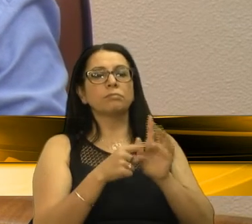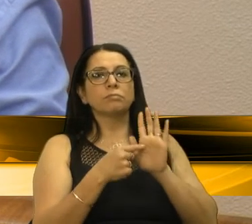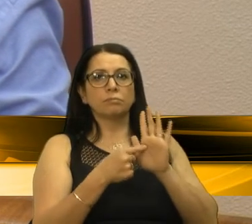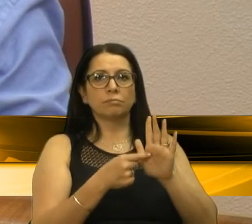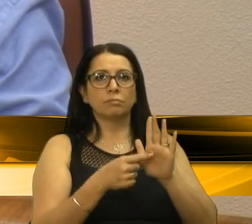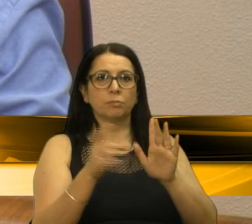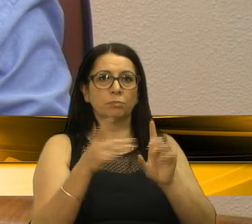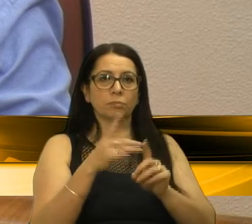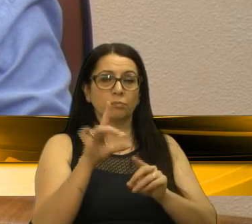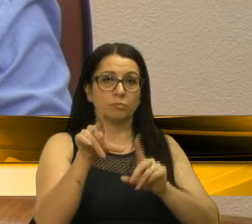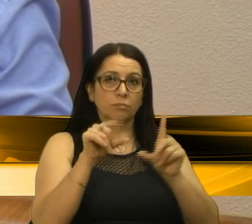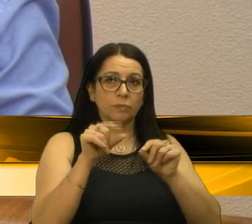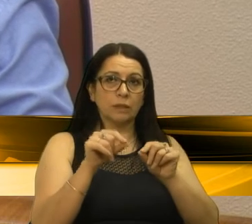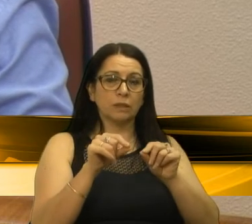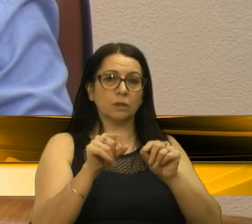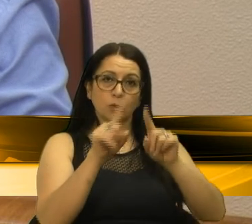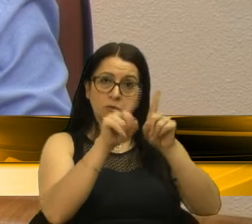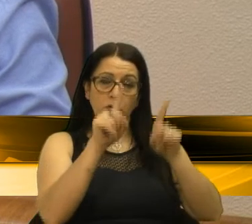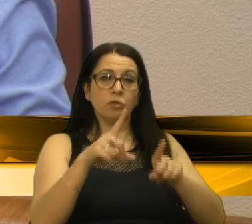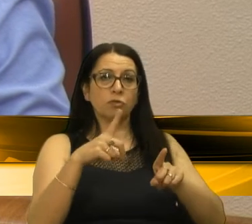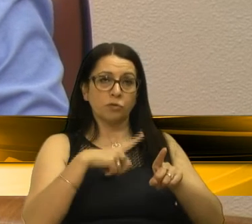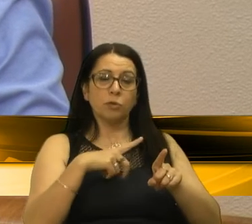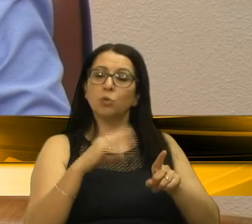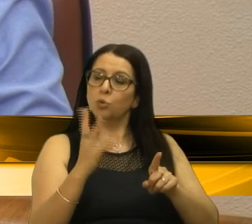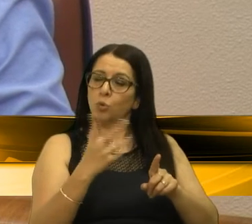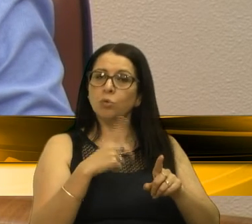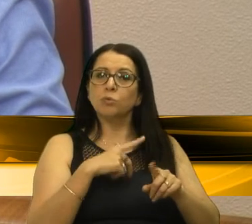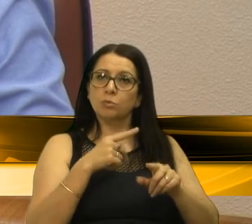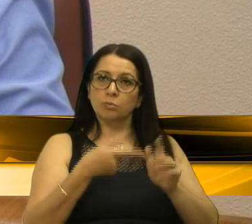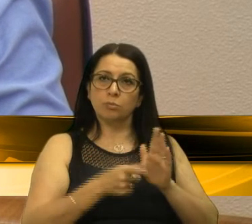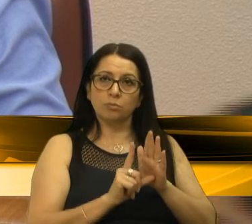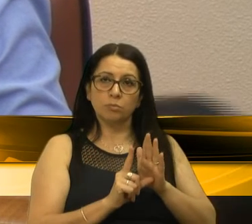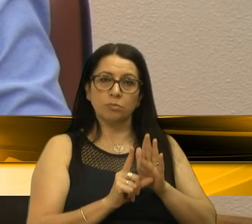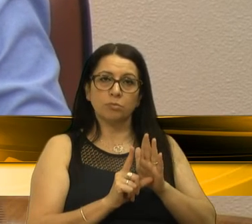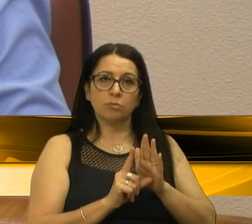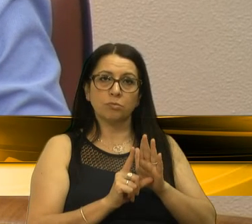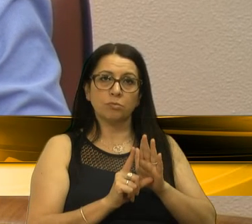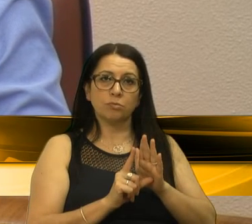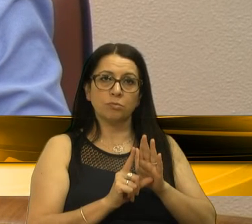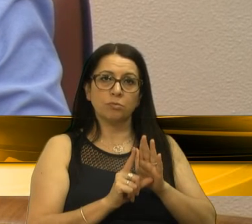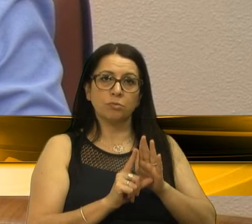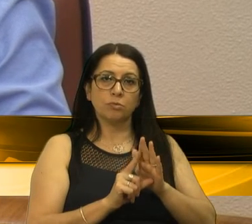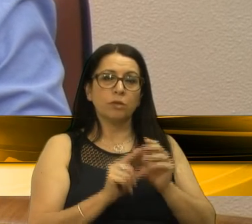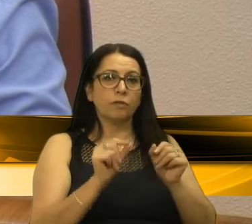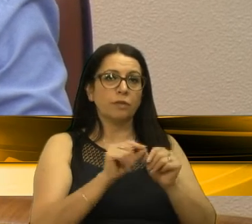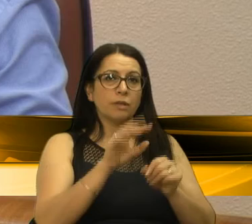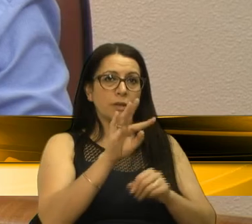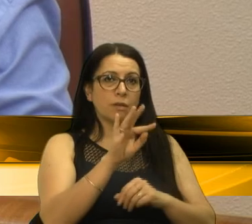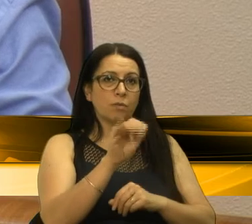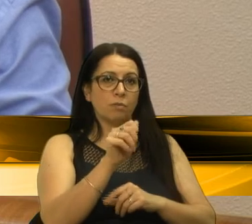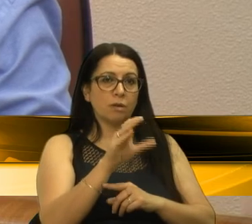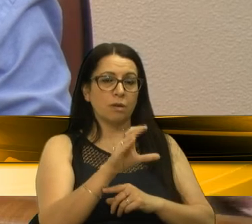de escolha que os servidores teriam, todos eles também foram, antes de se formar o TAC, foram